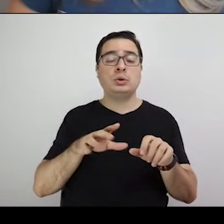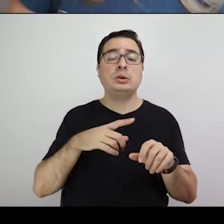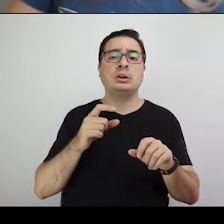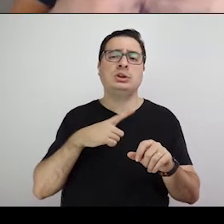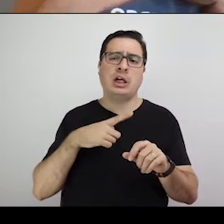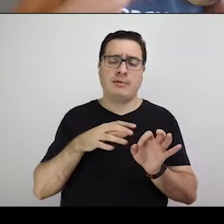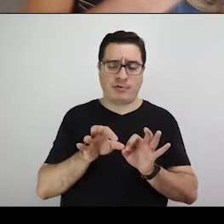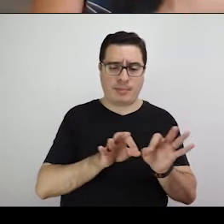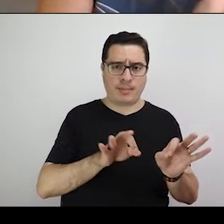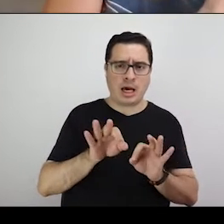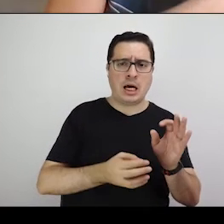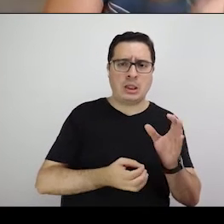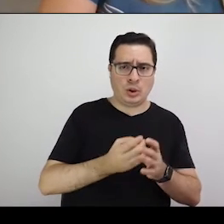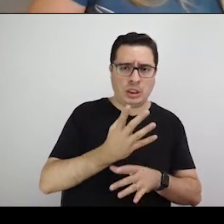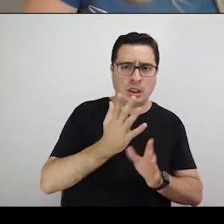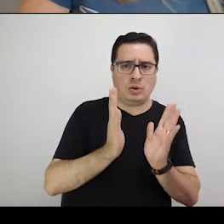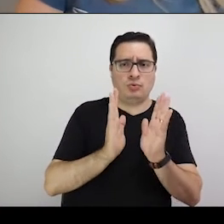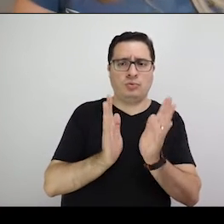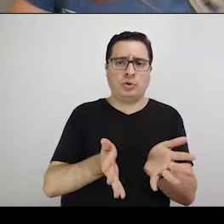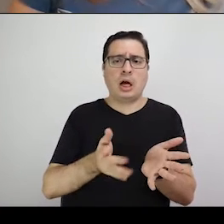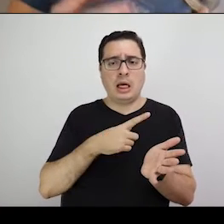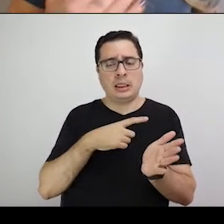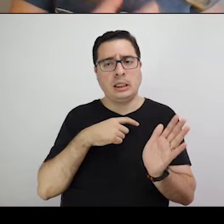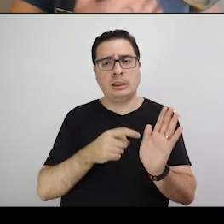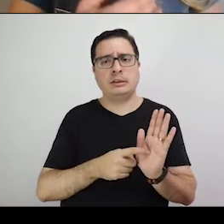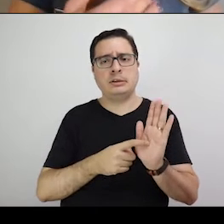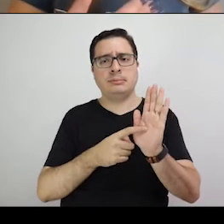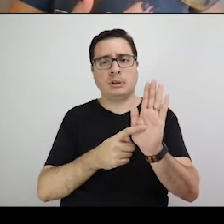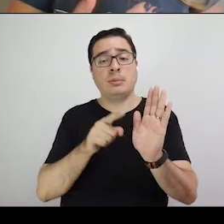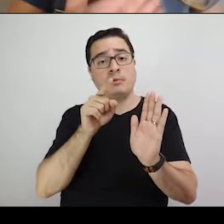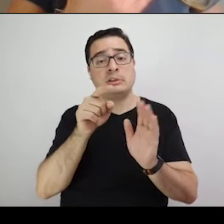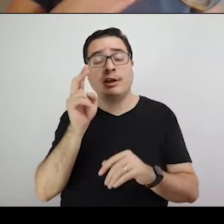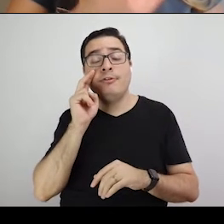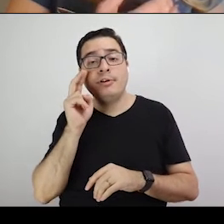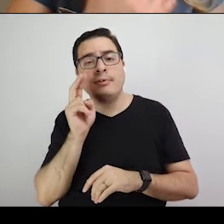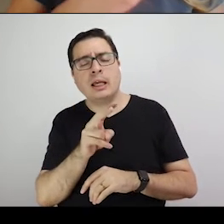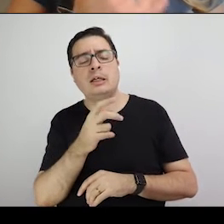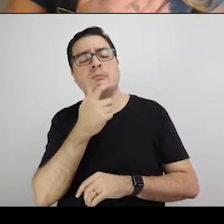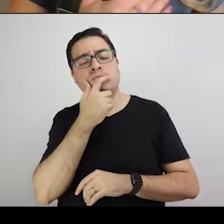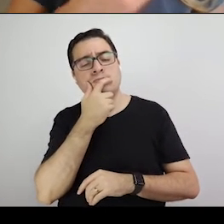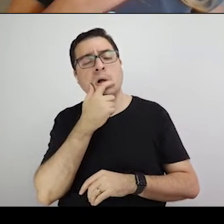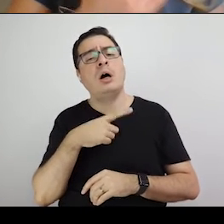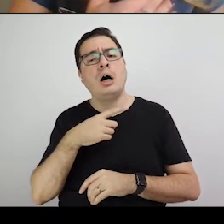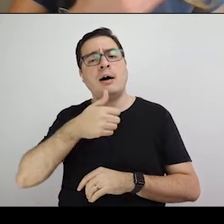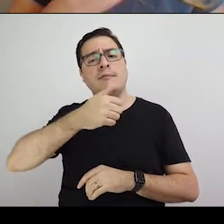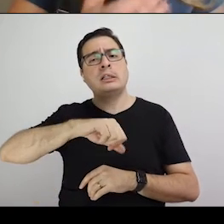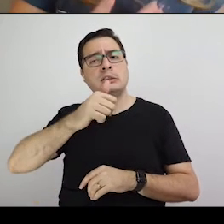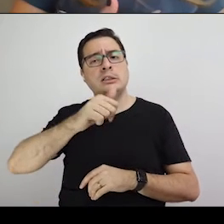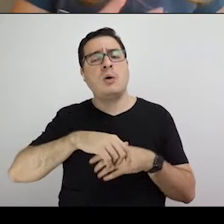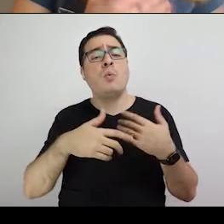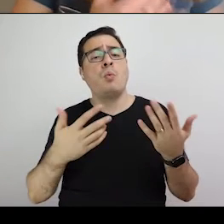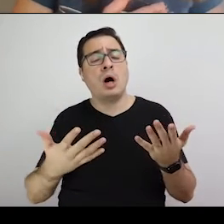foi construído ou o que está disponível para você verificar a avaliação, qual é a avaliação